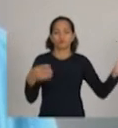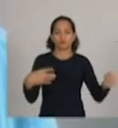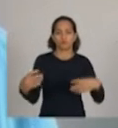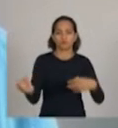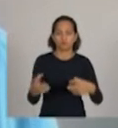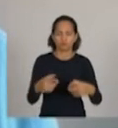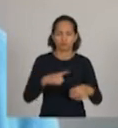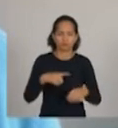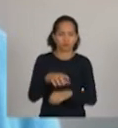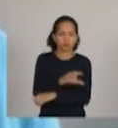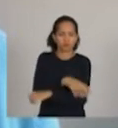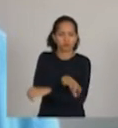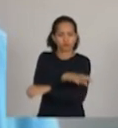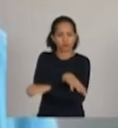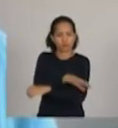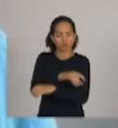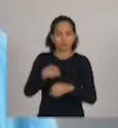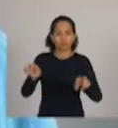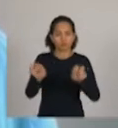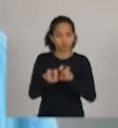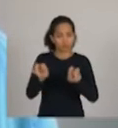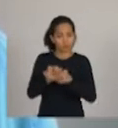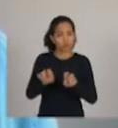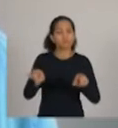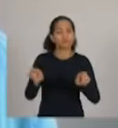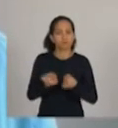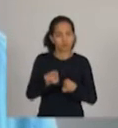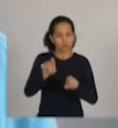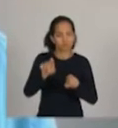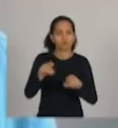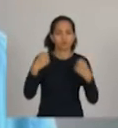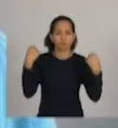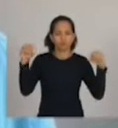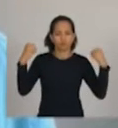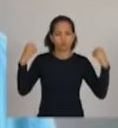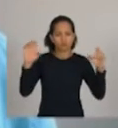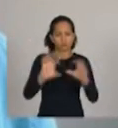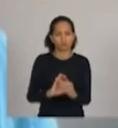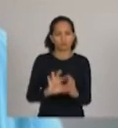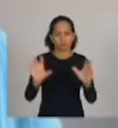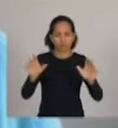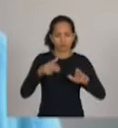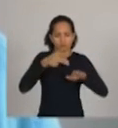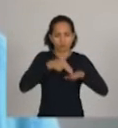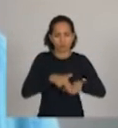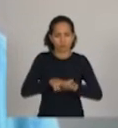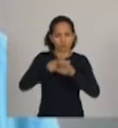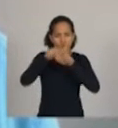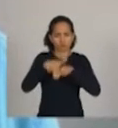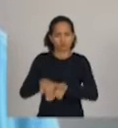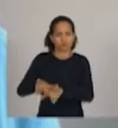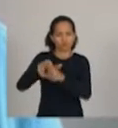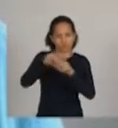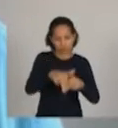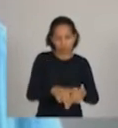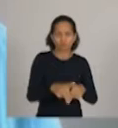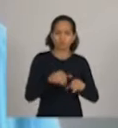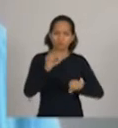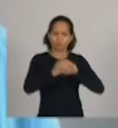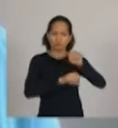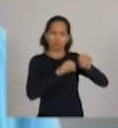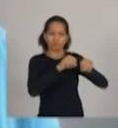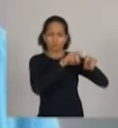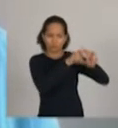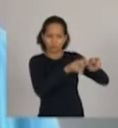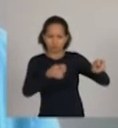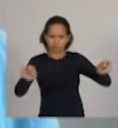praças, quadras poliesportivas, academia ao ar livre, pista de skate, bicicletário, etc. A região